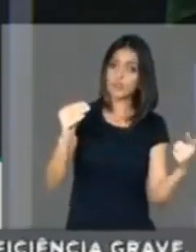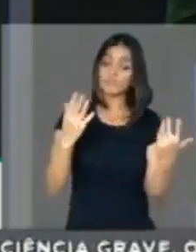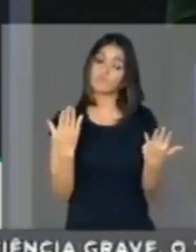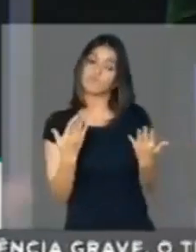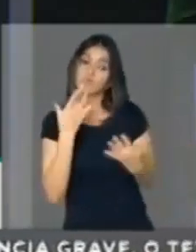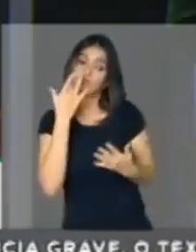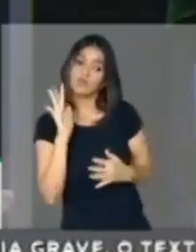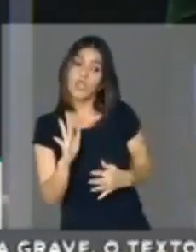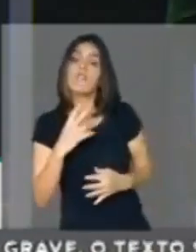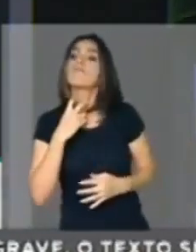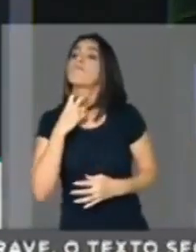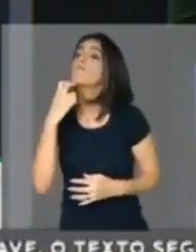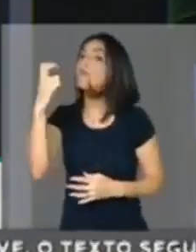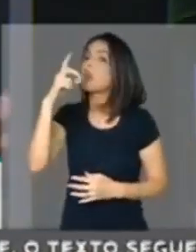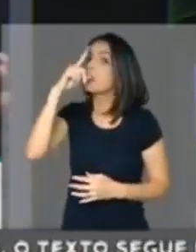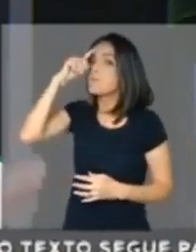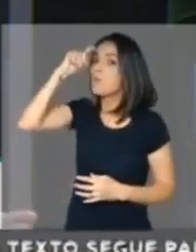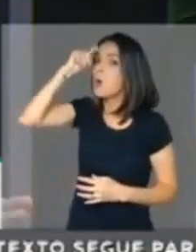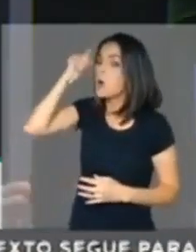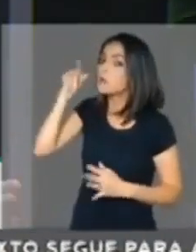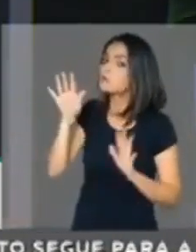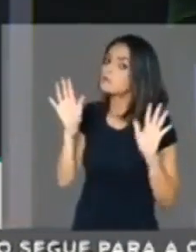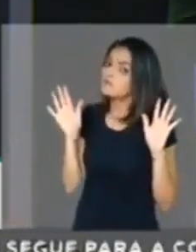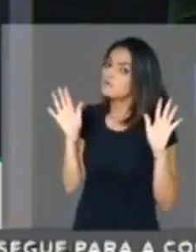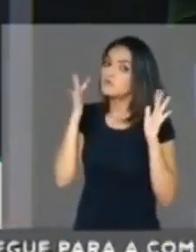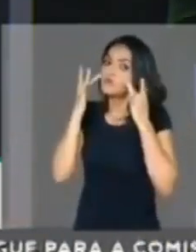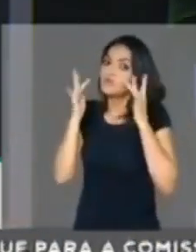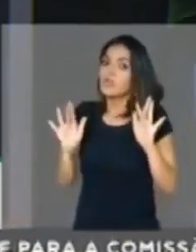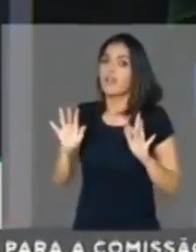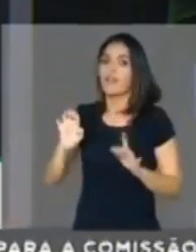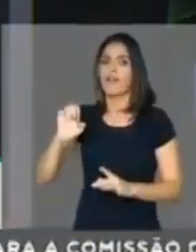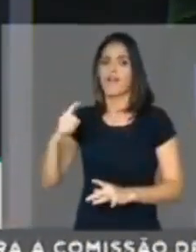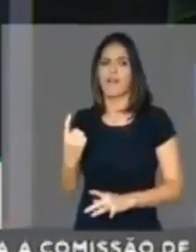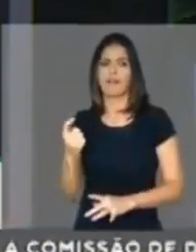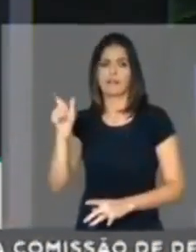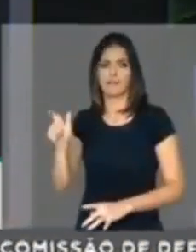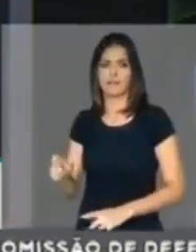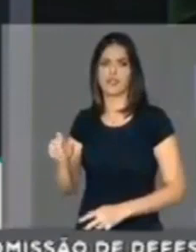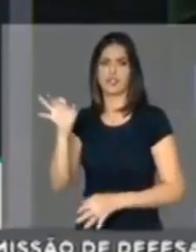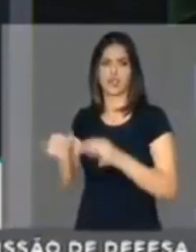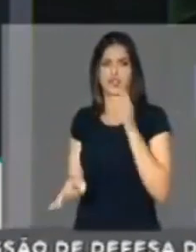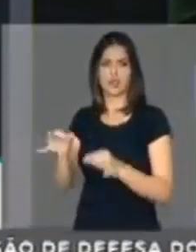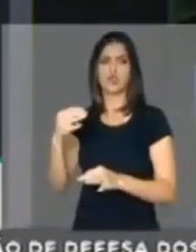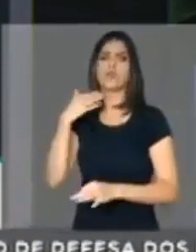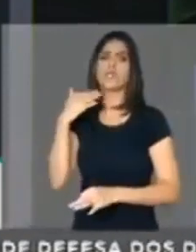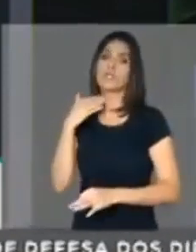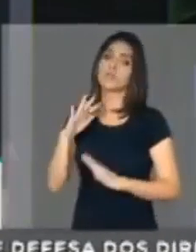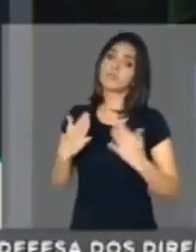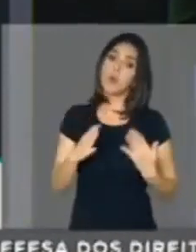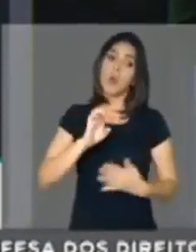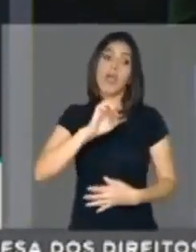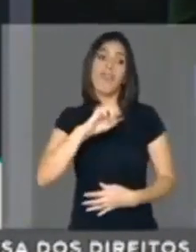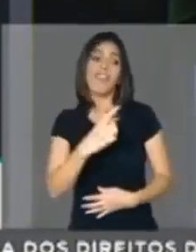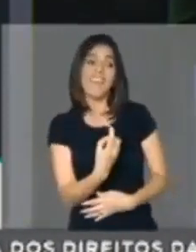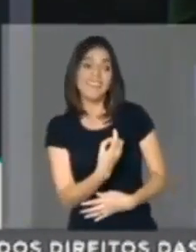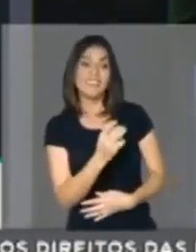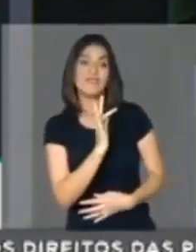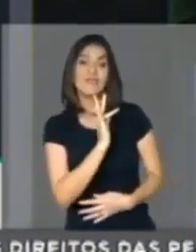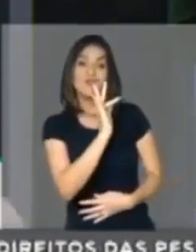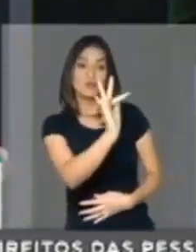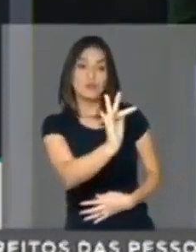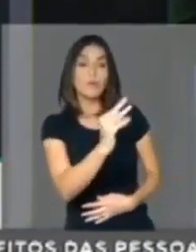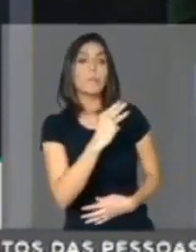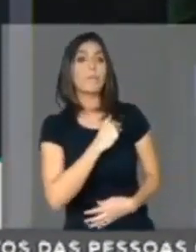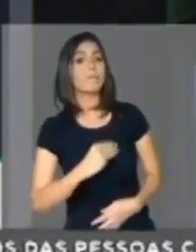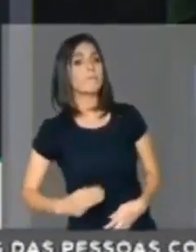Moro. Não há como o ex-juiz, quem sabe ex-futuro ministro, negar agora